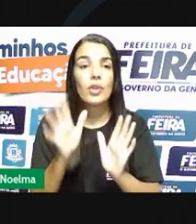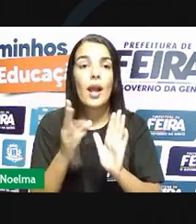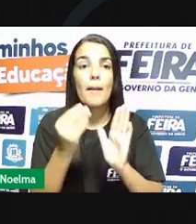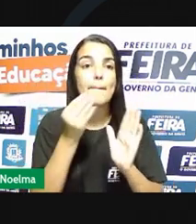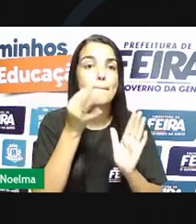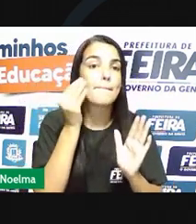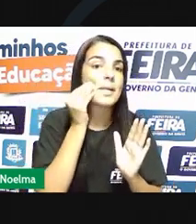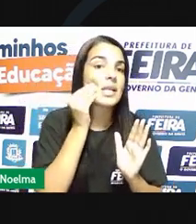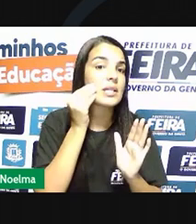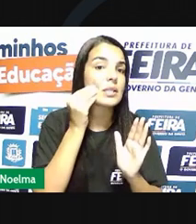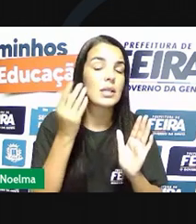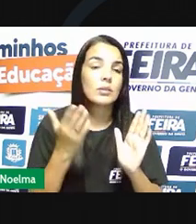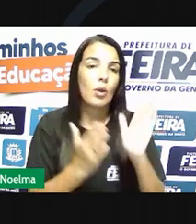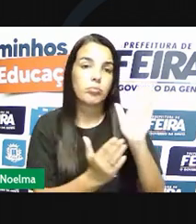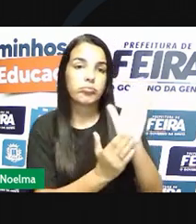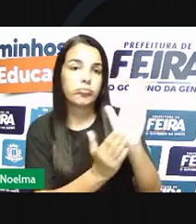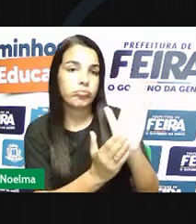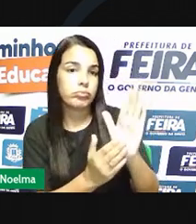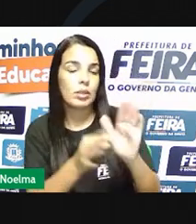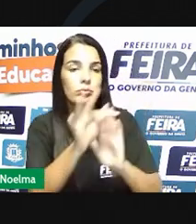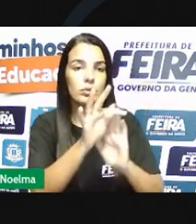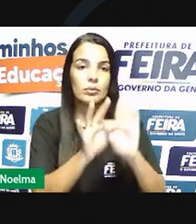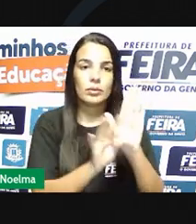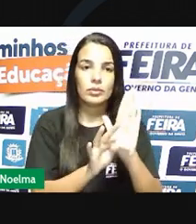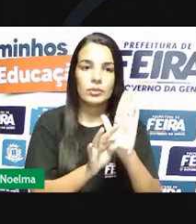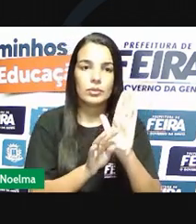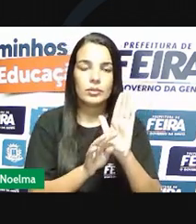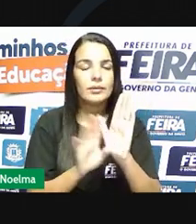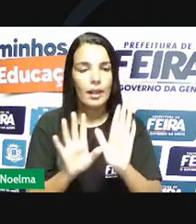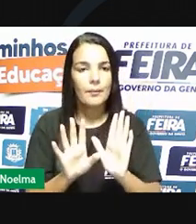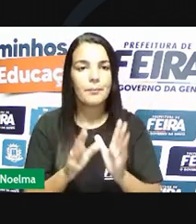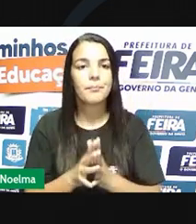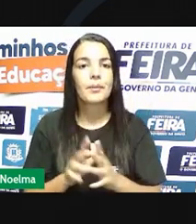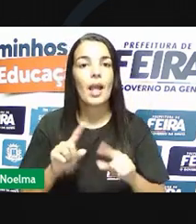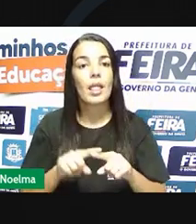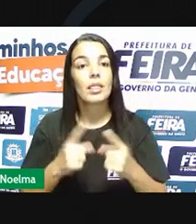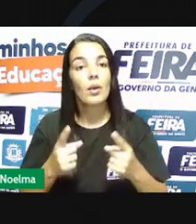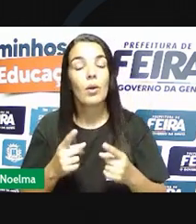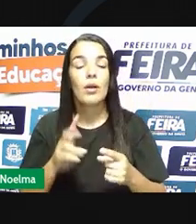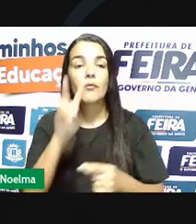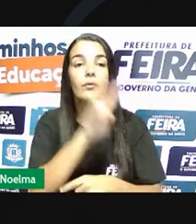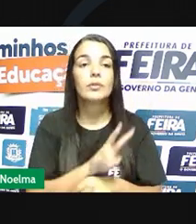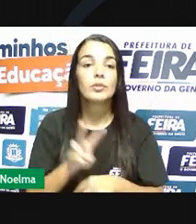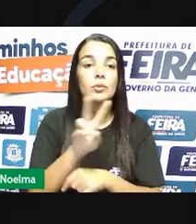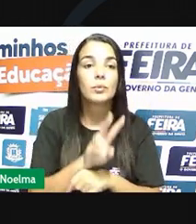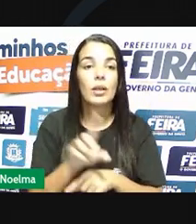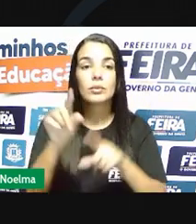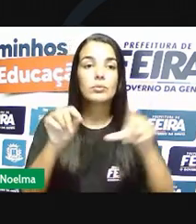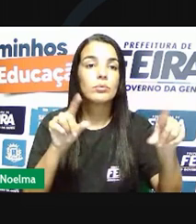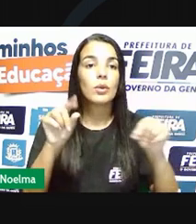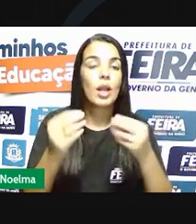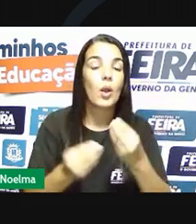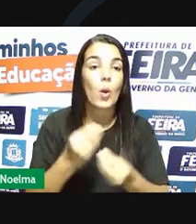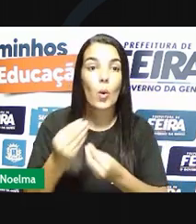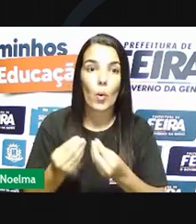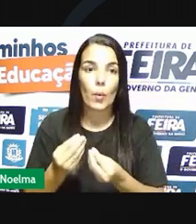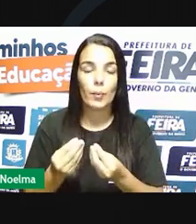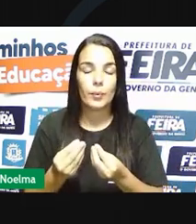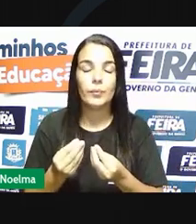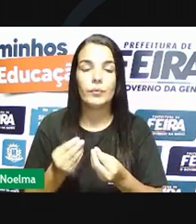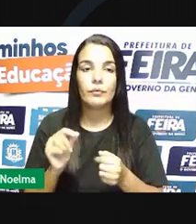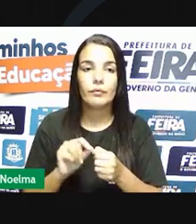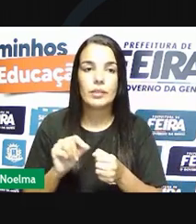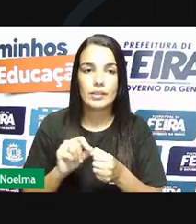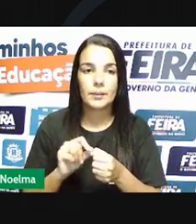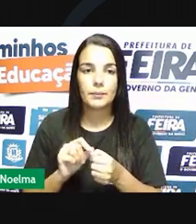apresentou. Isso é de forma, depende de cada vestibular, certo? E daí na introdução, na conclusão, então você faz o arremate